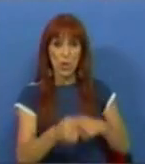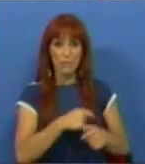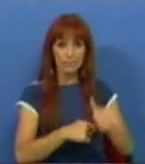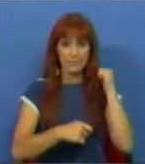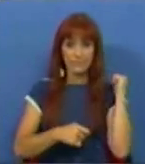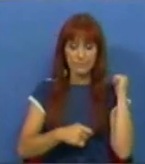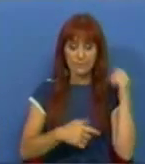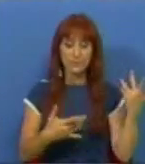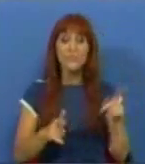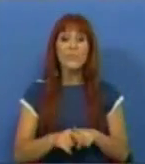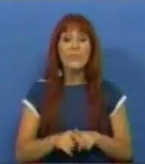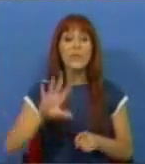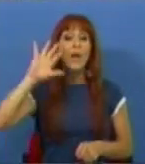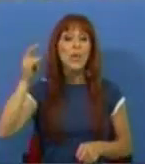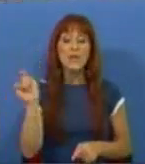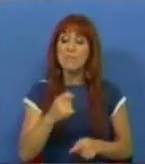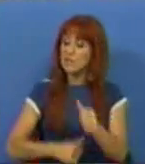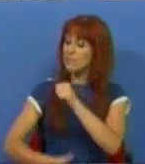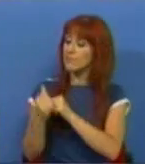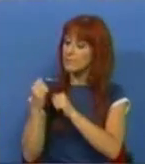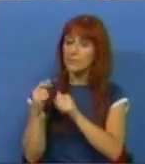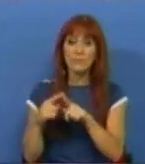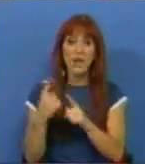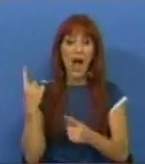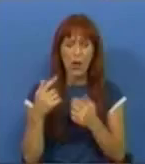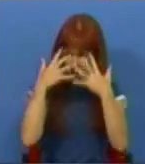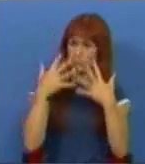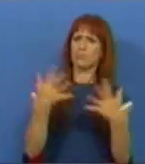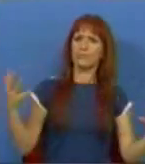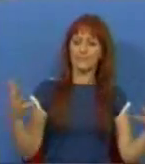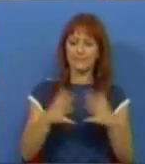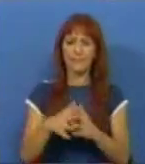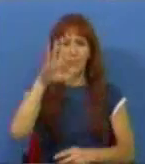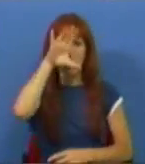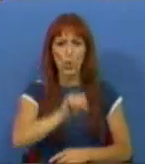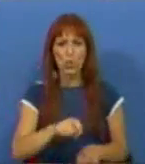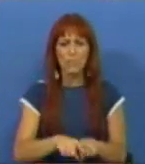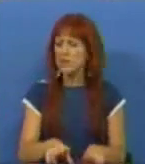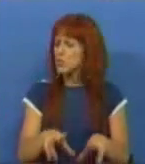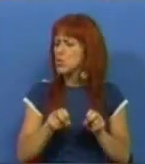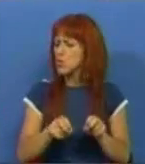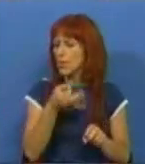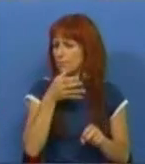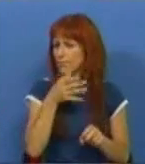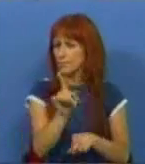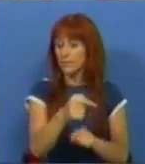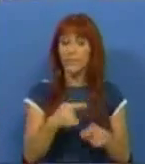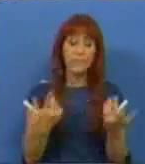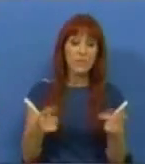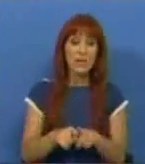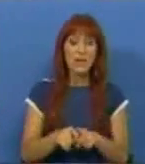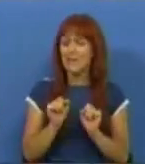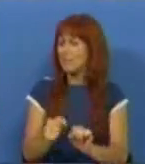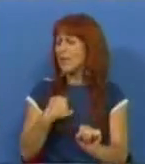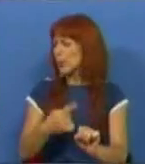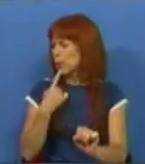anterior. E aconteceu no mês passado algo espantoso que o Governo nunca explicou, que aliás se